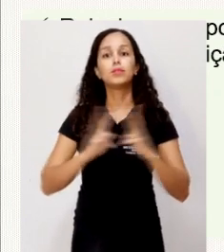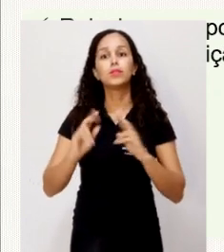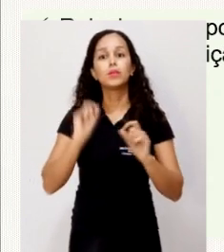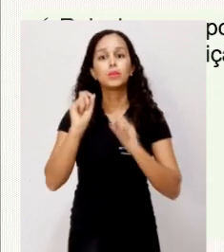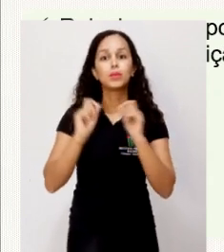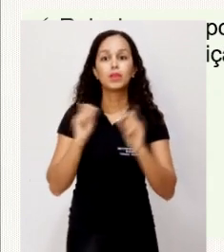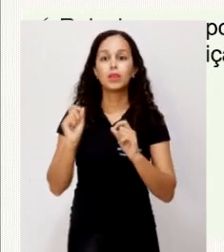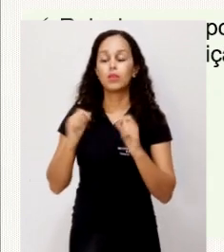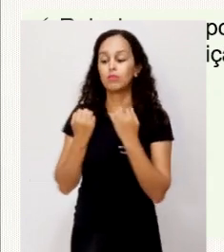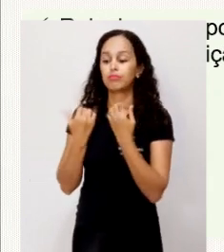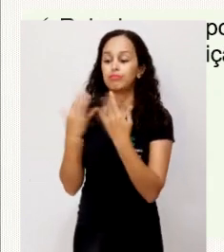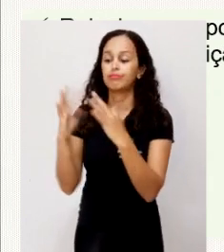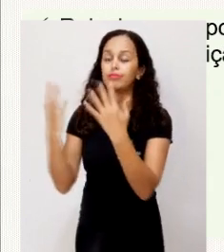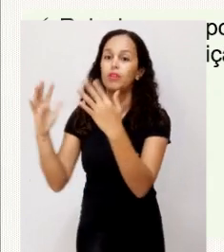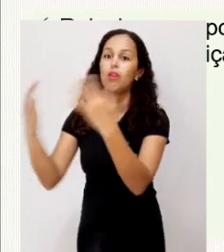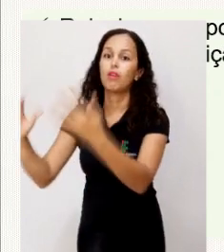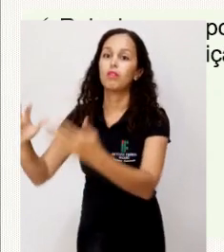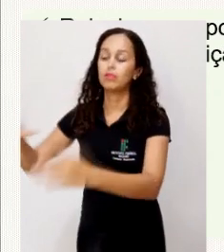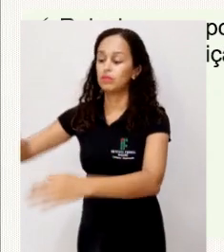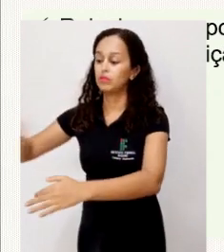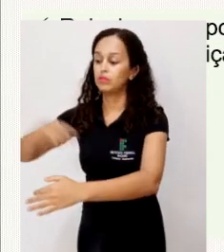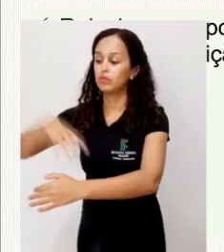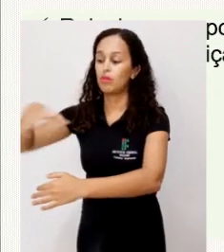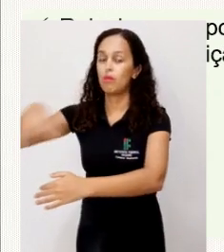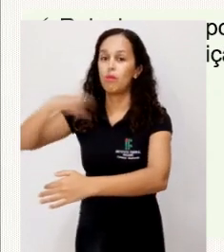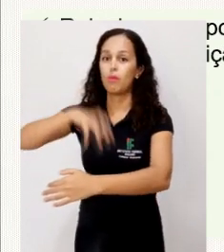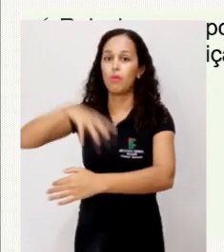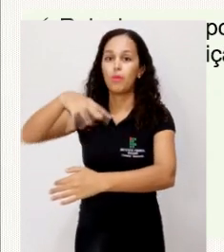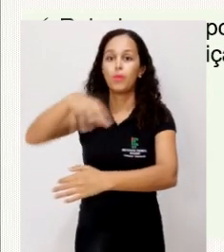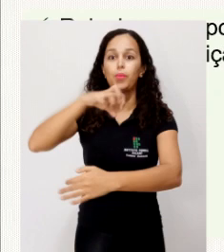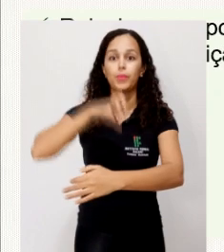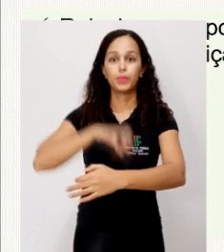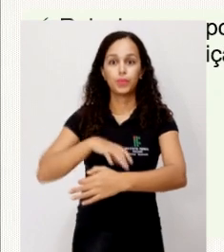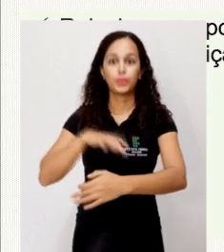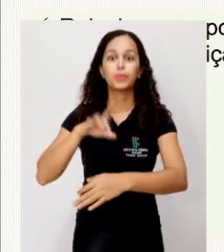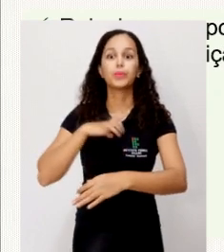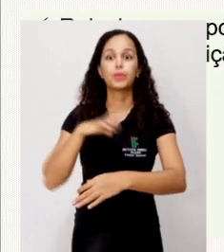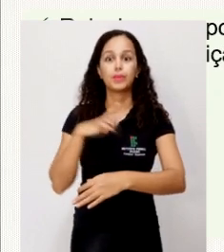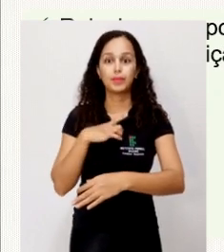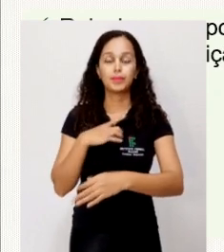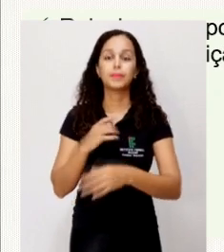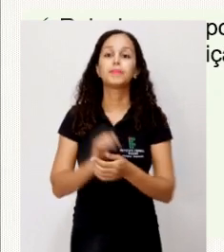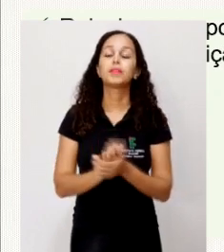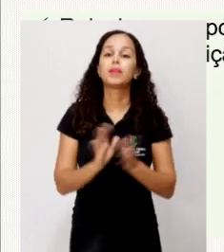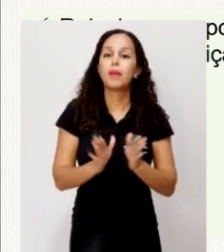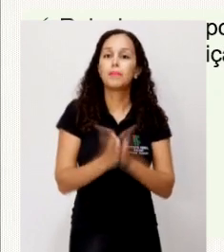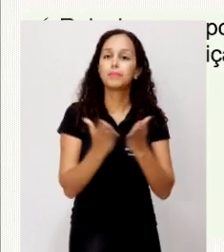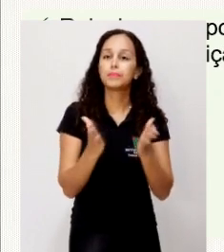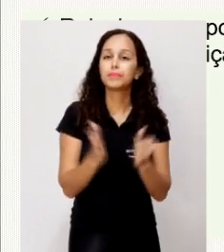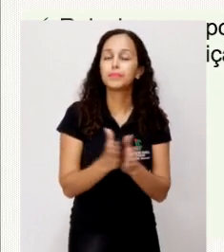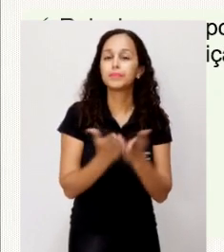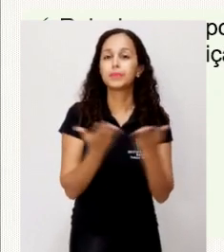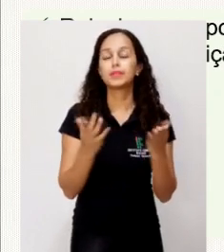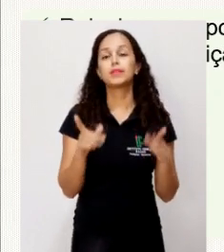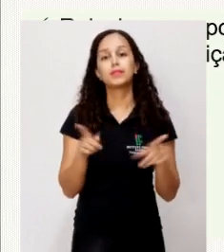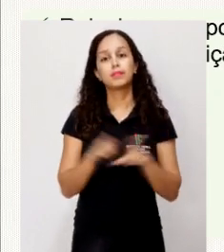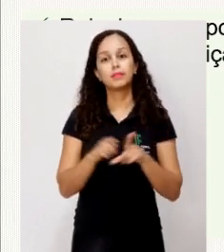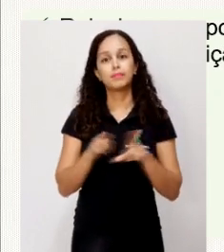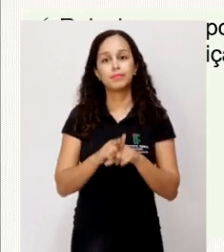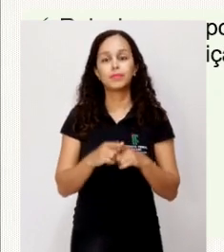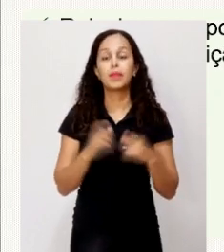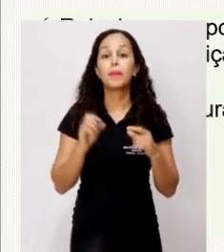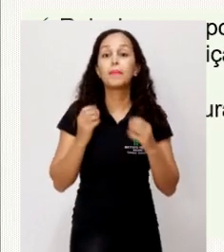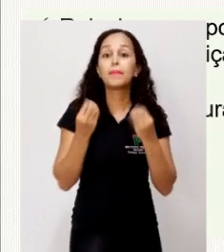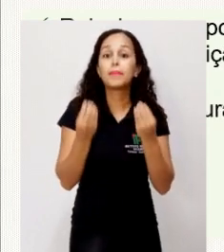as políticas nacionais e internacionais que abordem questões globais de fome, subnutrição e a